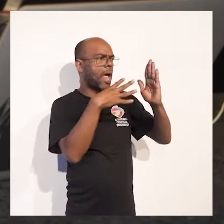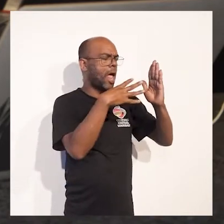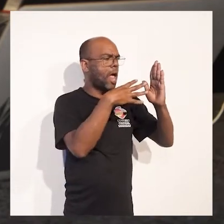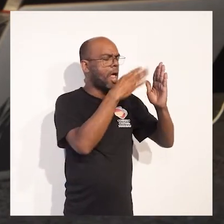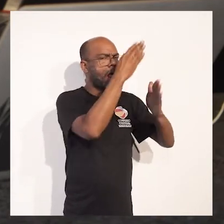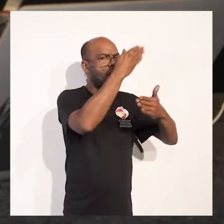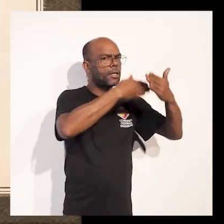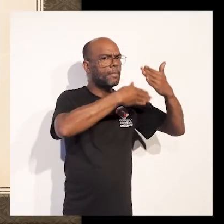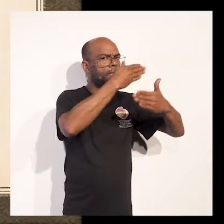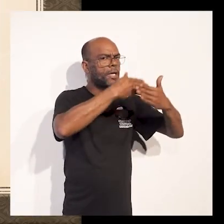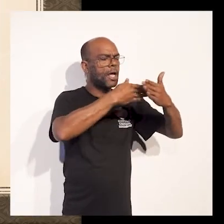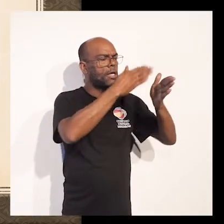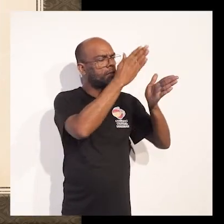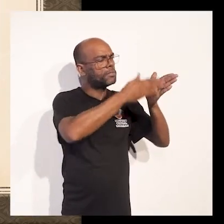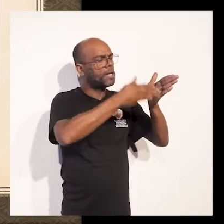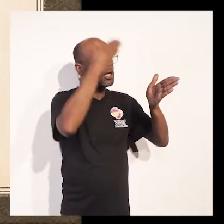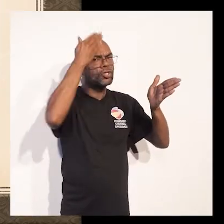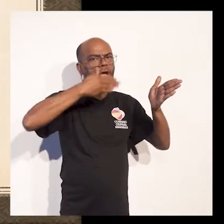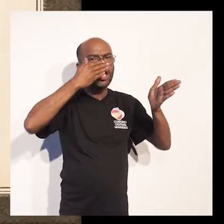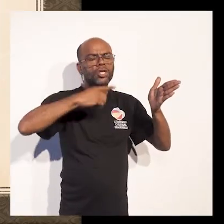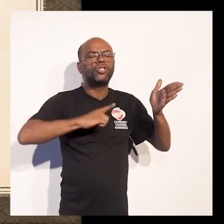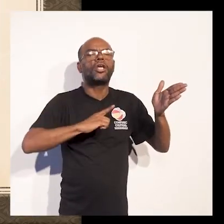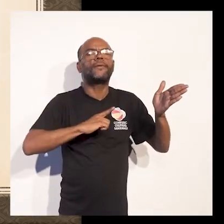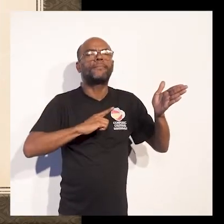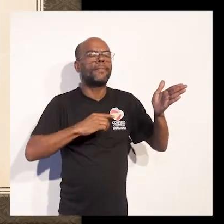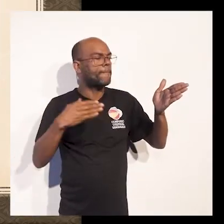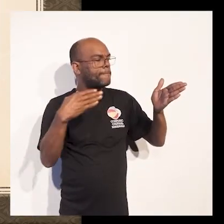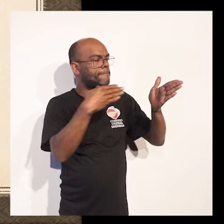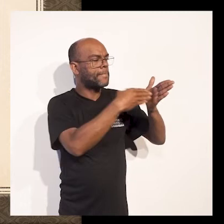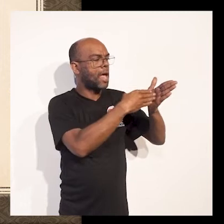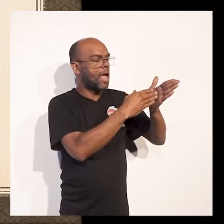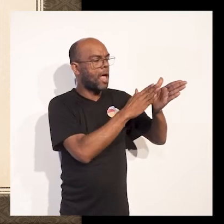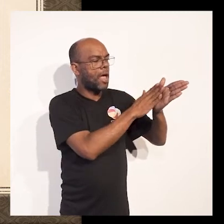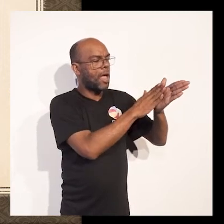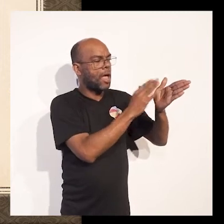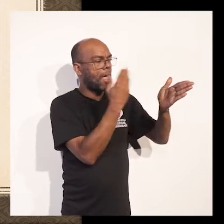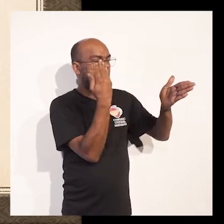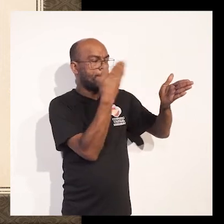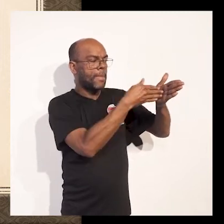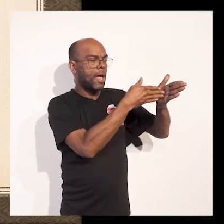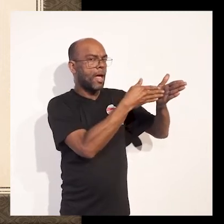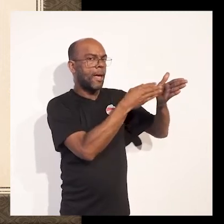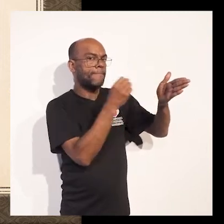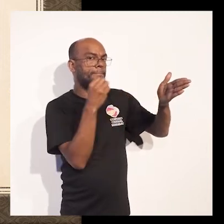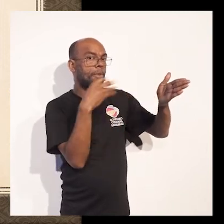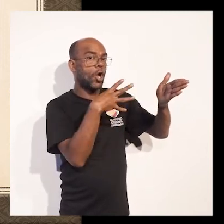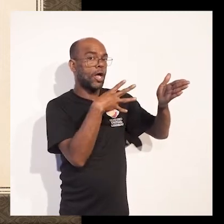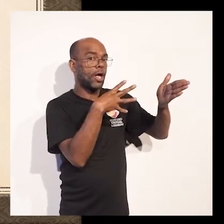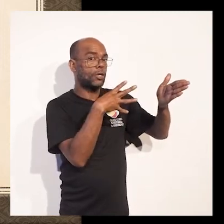transparente, a gente tem o ciano bloqueando a luz